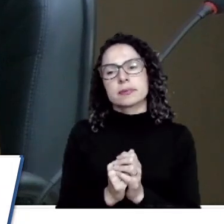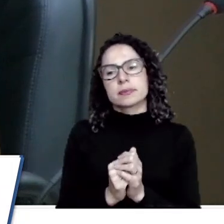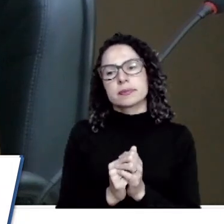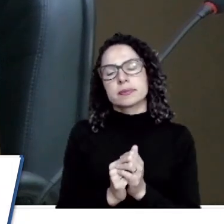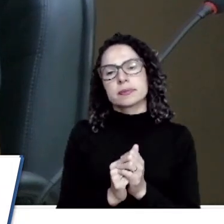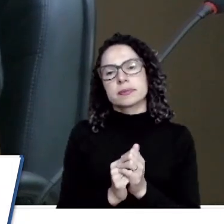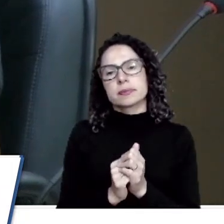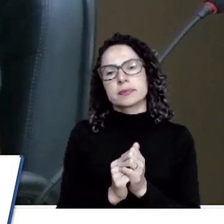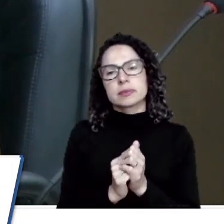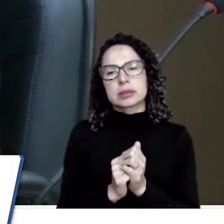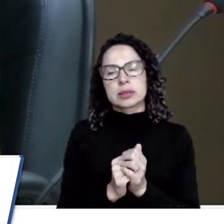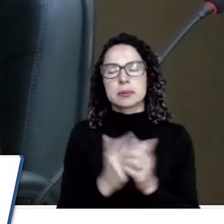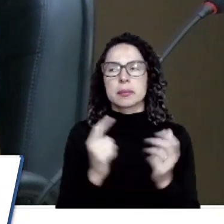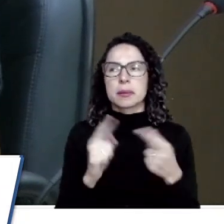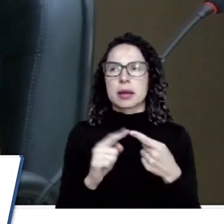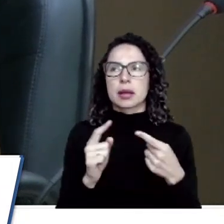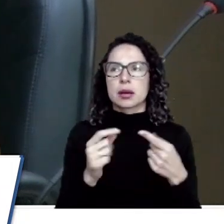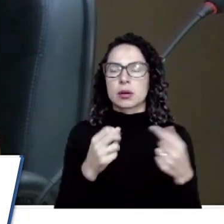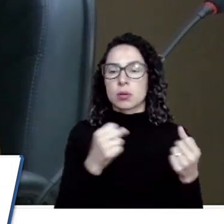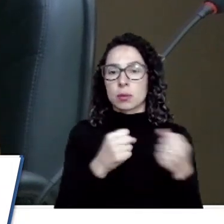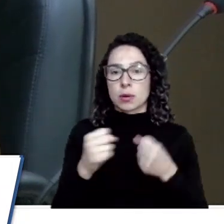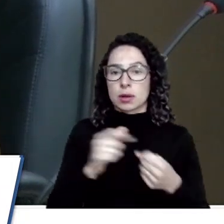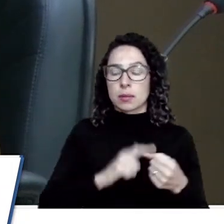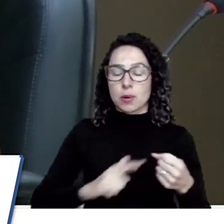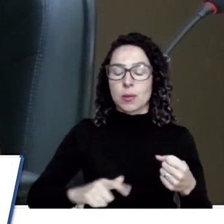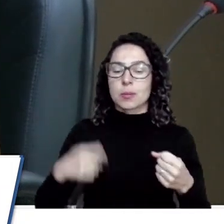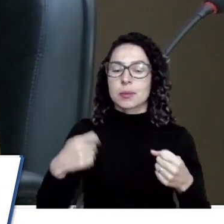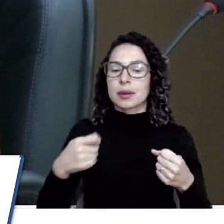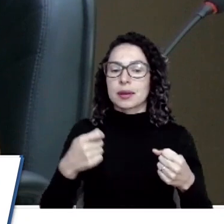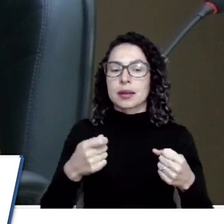o poder público tem que investir muito.